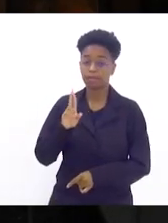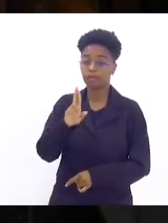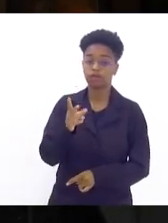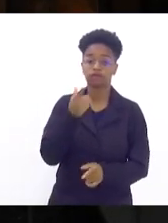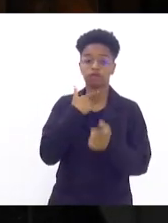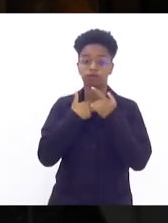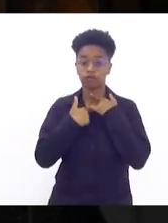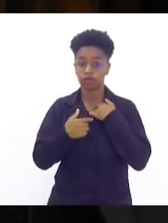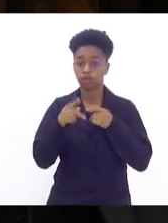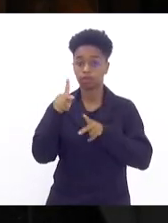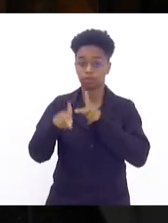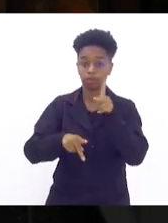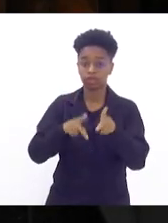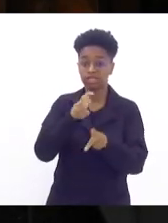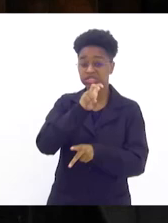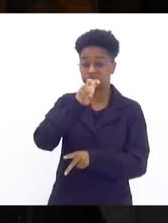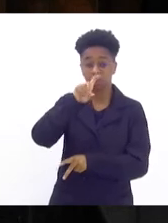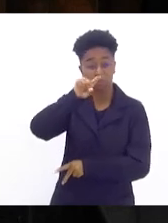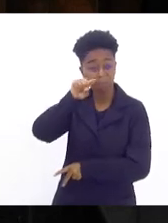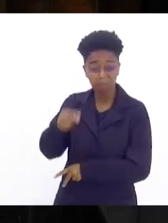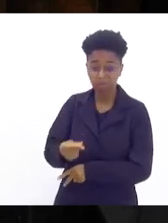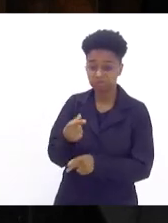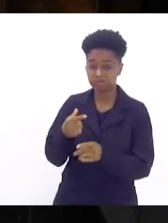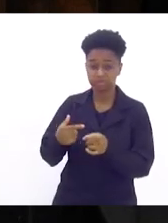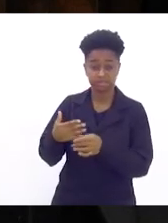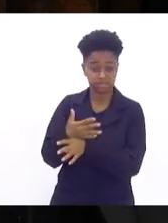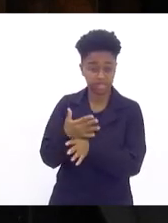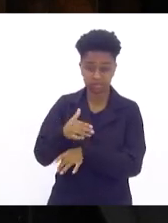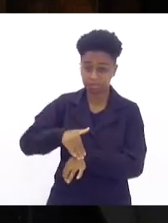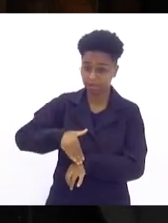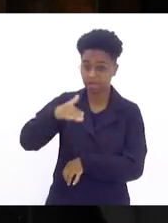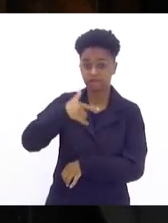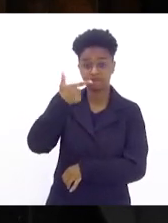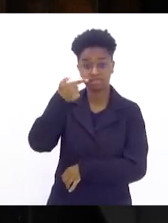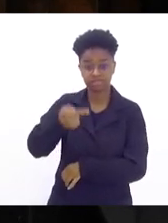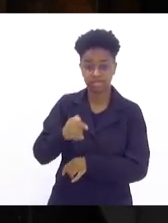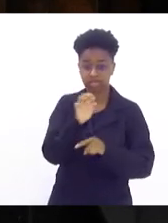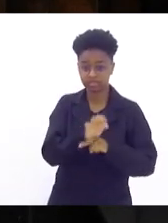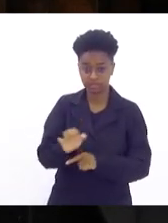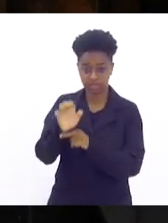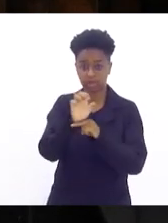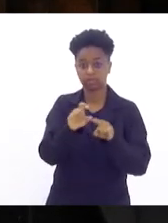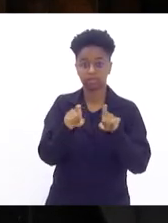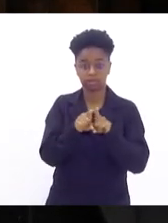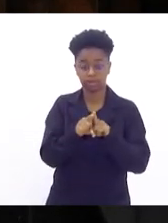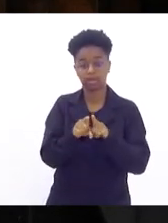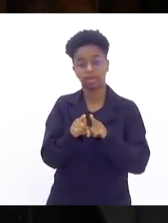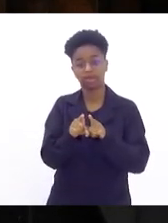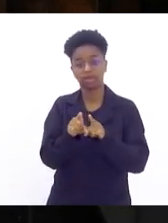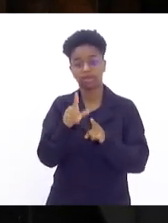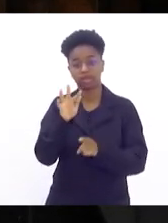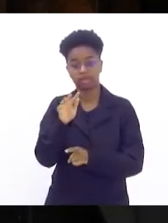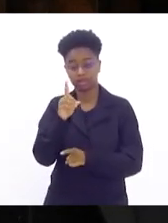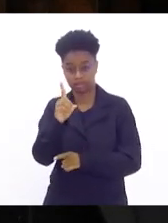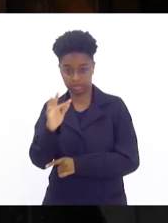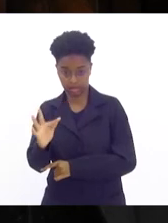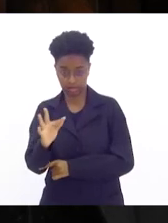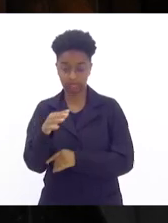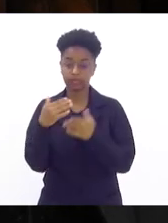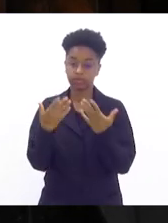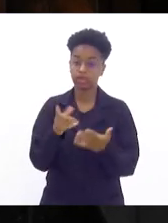todos os mais de 5 mil municípios dos 27 estados e Distrito Federal nós